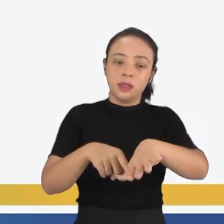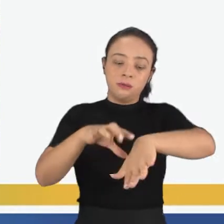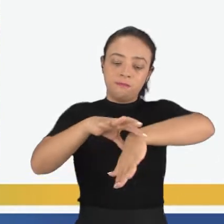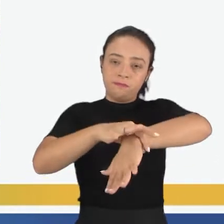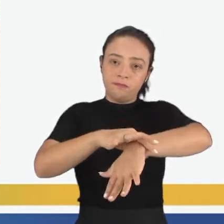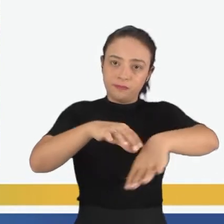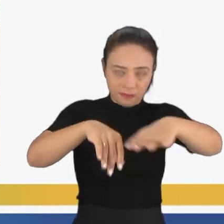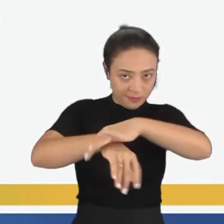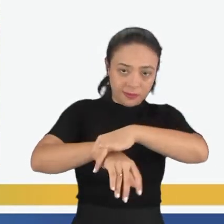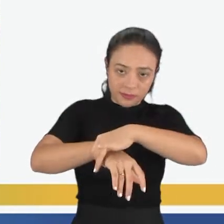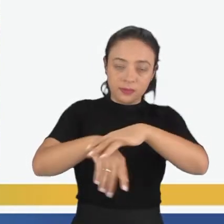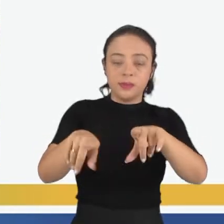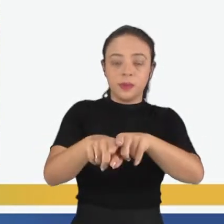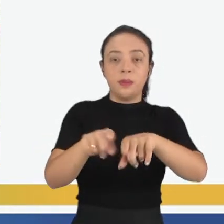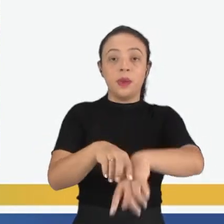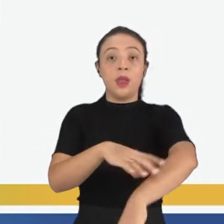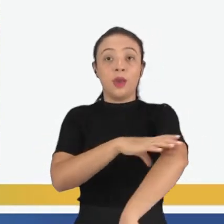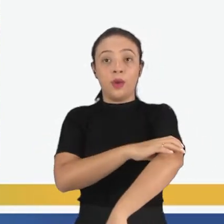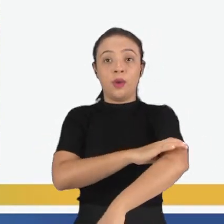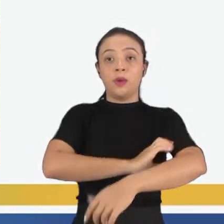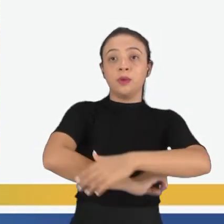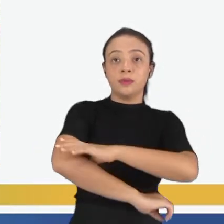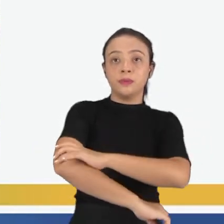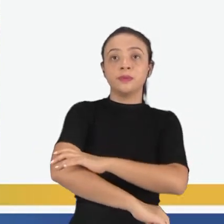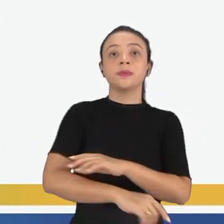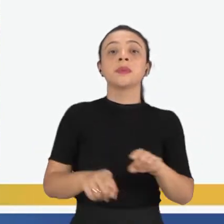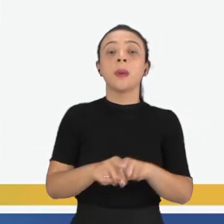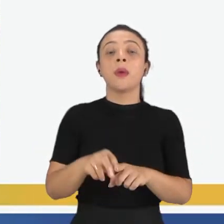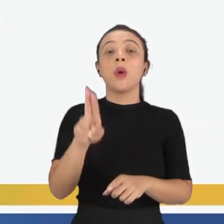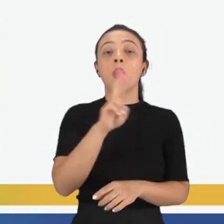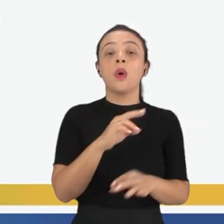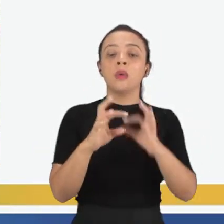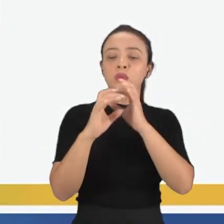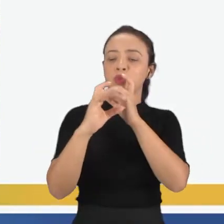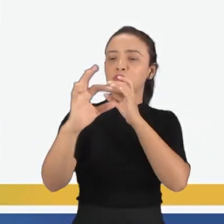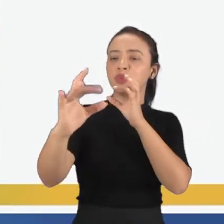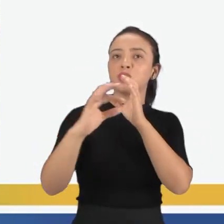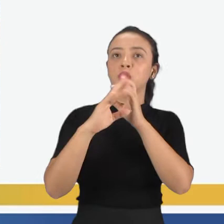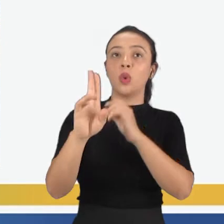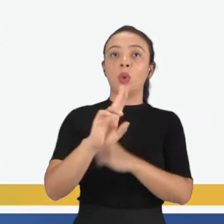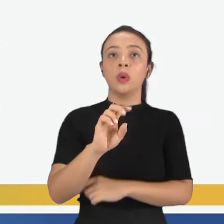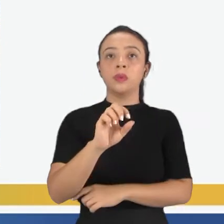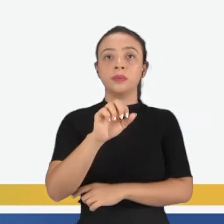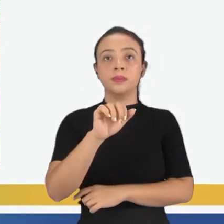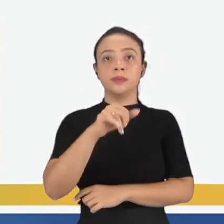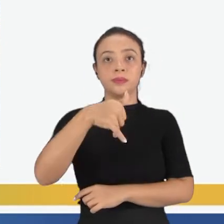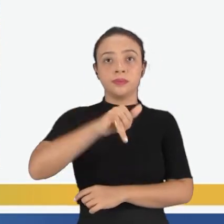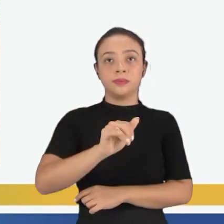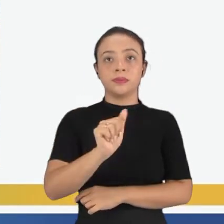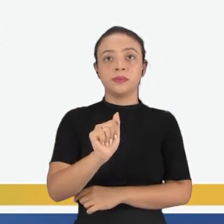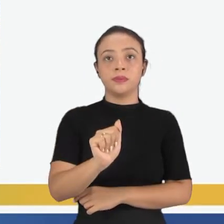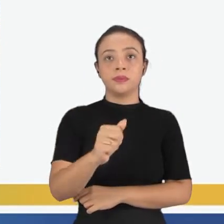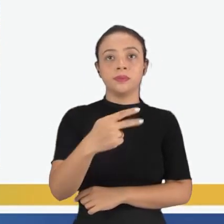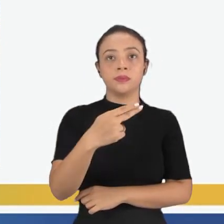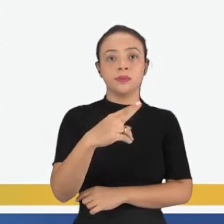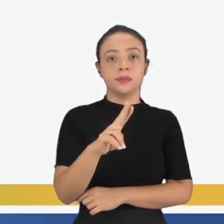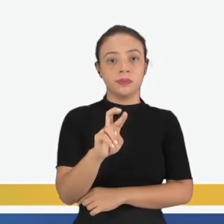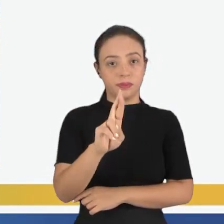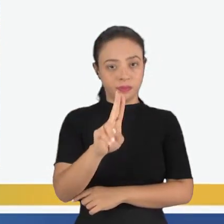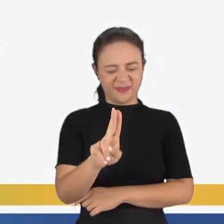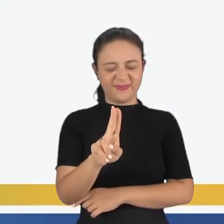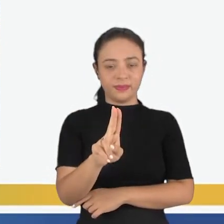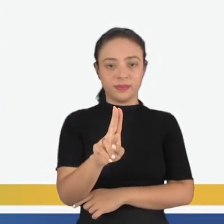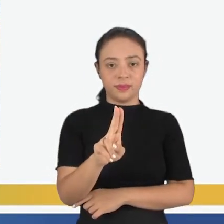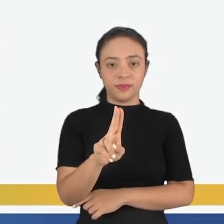nos braços, e eles usam uma flauta, que é a flauta chamada iapuru. E essa dança, gente, ele começa